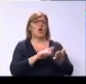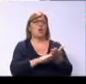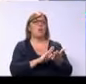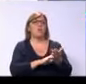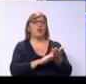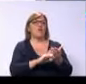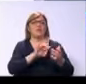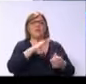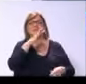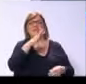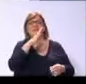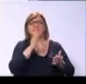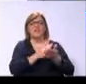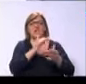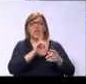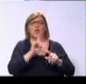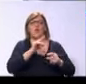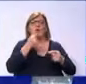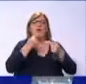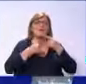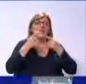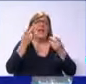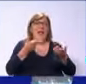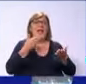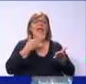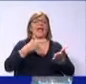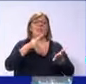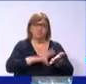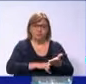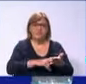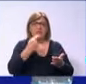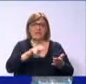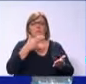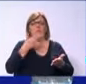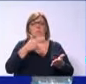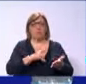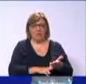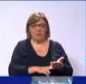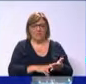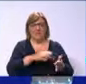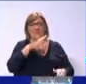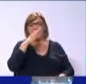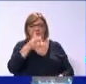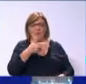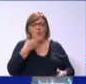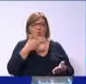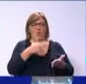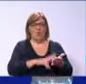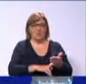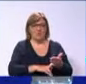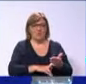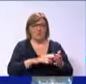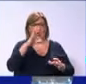pensam que não está aqui porque quando eu disse que não são denúncias são as informações e com provas disse que digo que comprova um